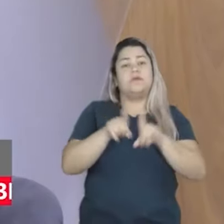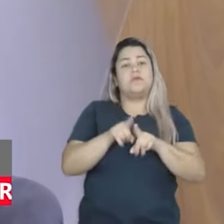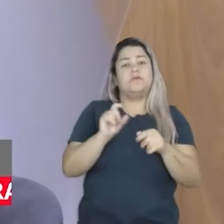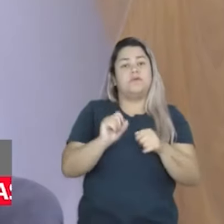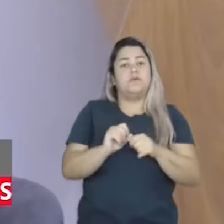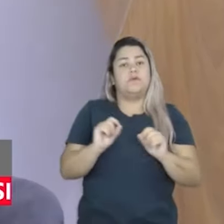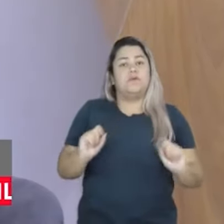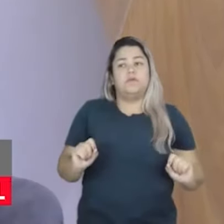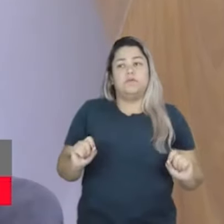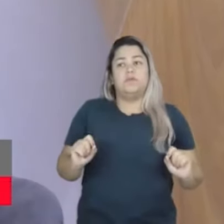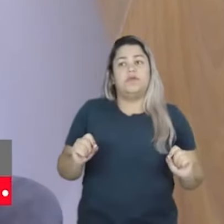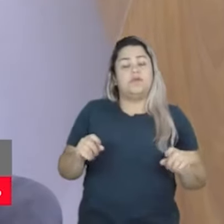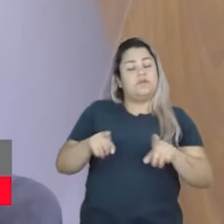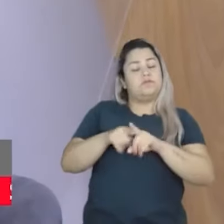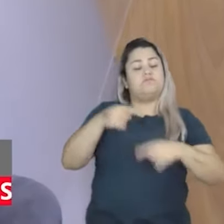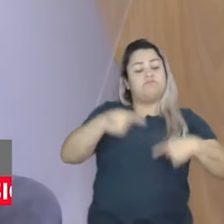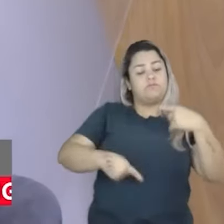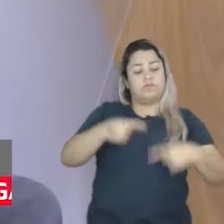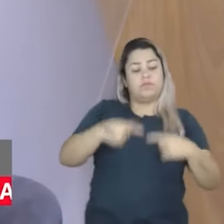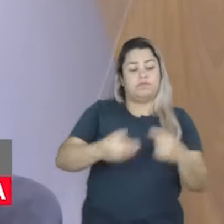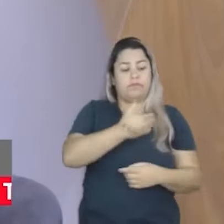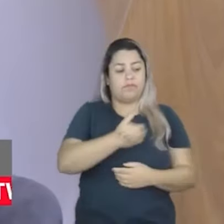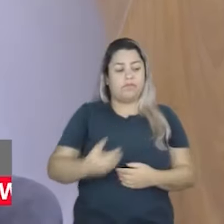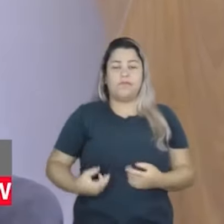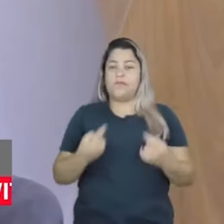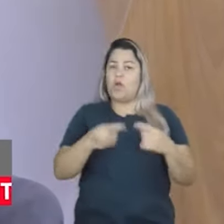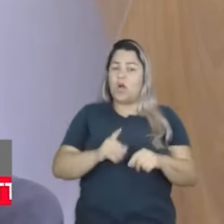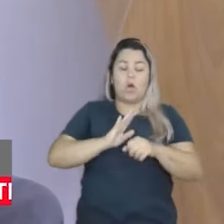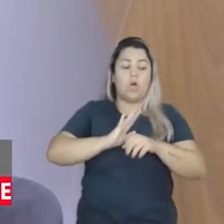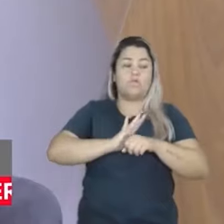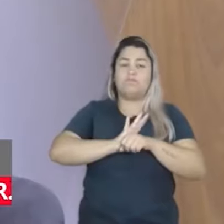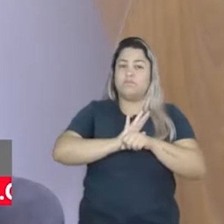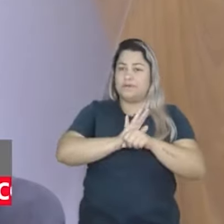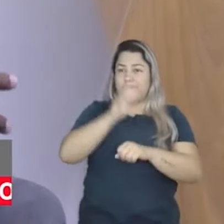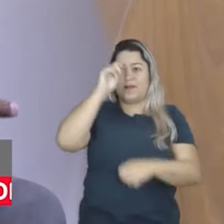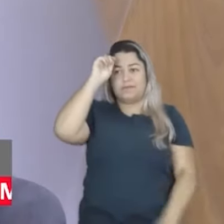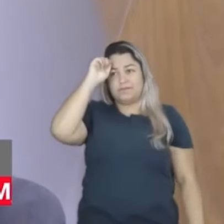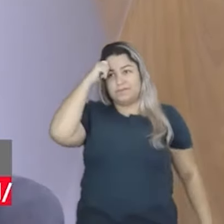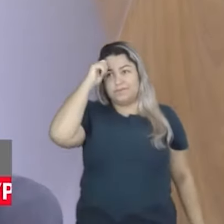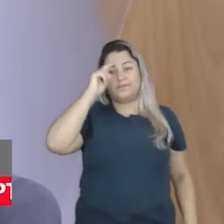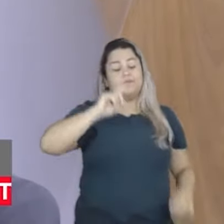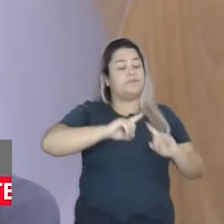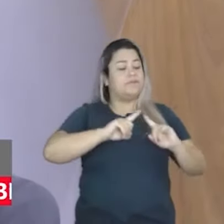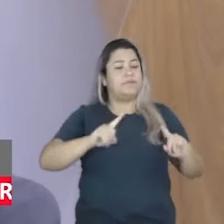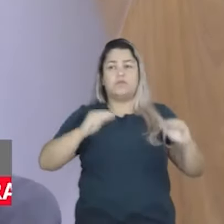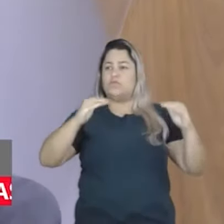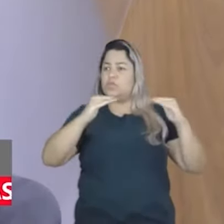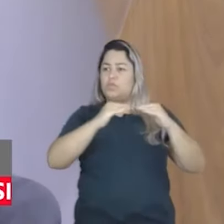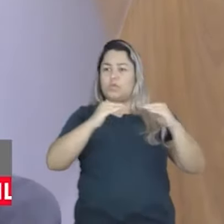que esses organismos invistam em políticas públicas que combatam o racismo. Mas aqui a gente vai tratar todo mundo por